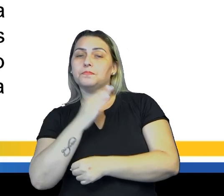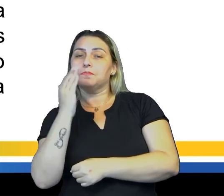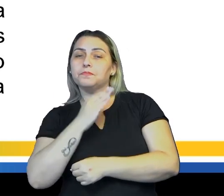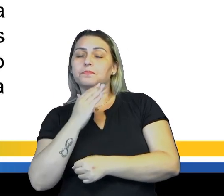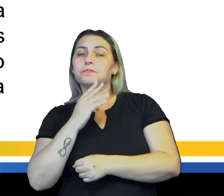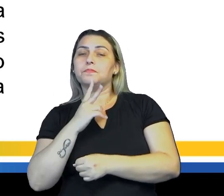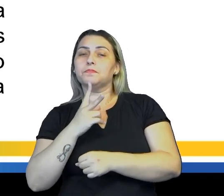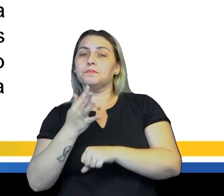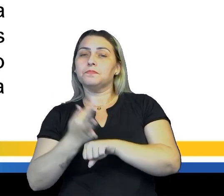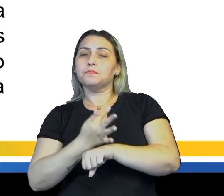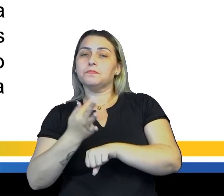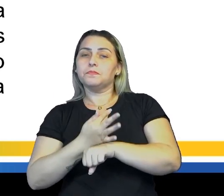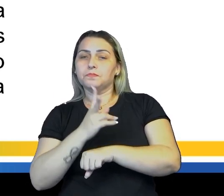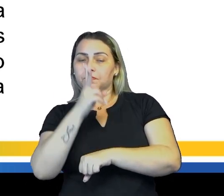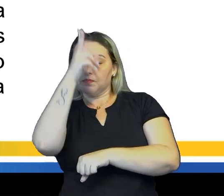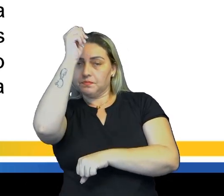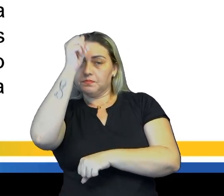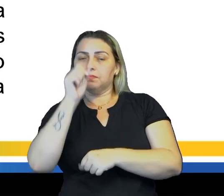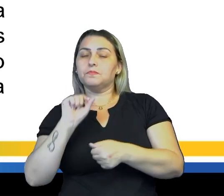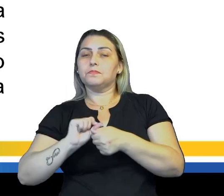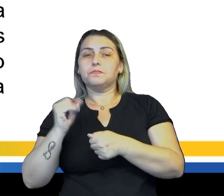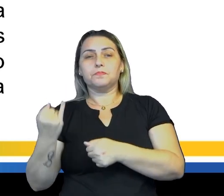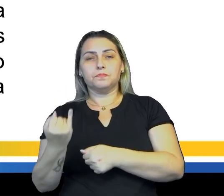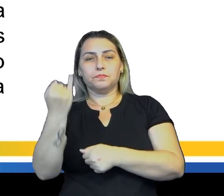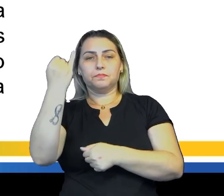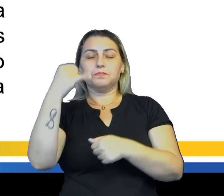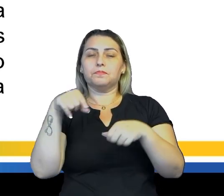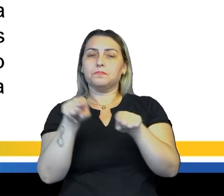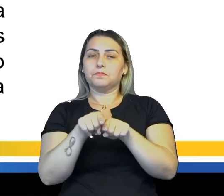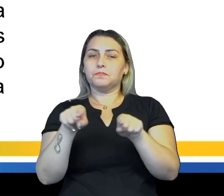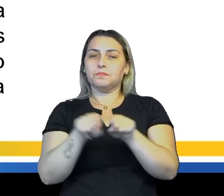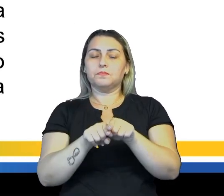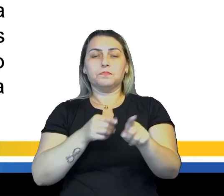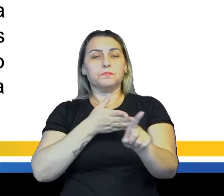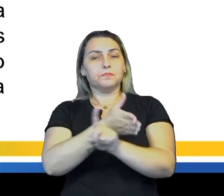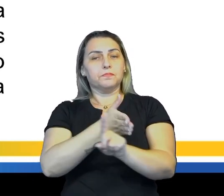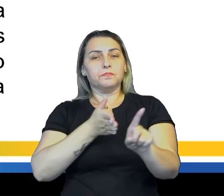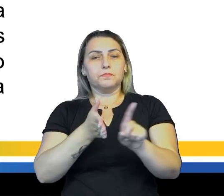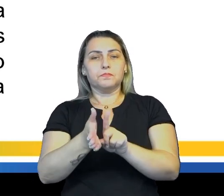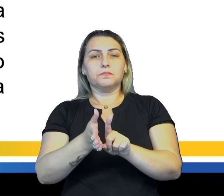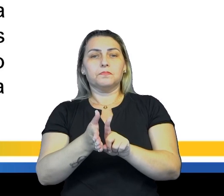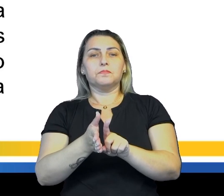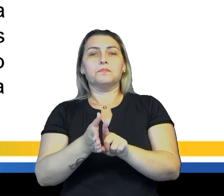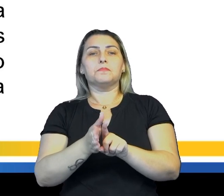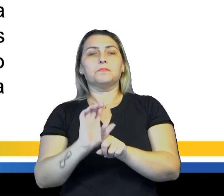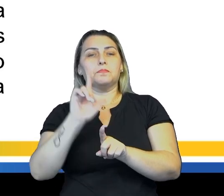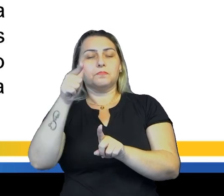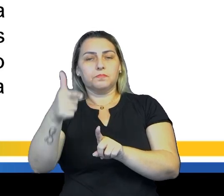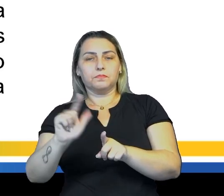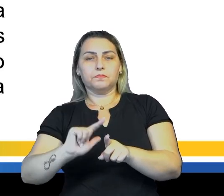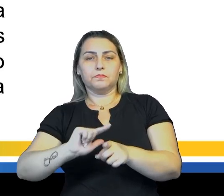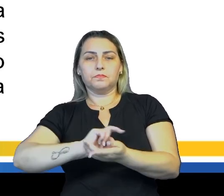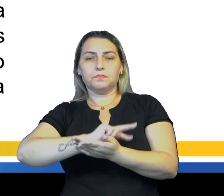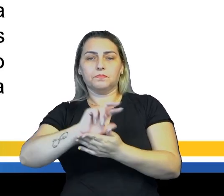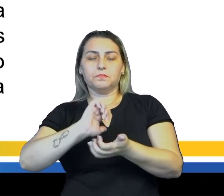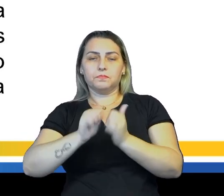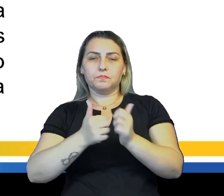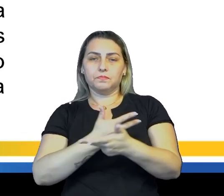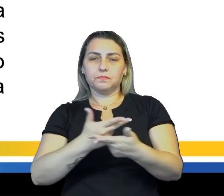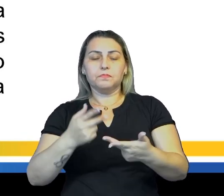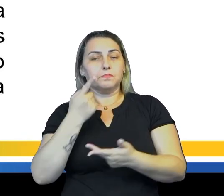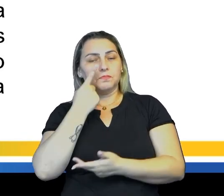resistência e força pois serão de grande importância tanto para essa modalidade como para os demais esportes